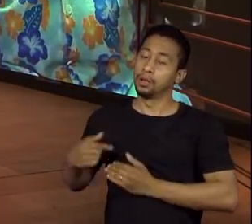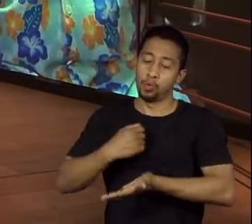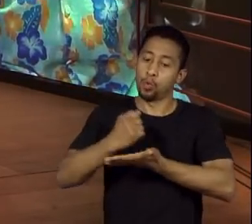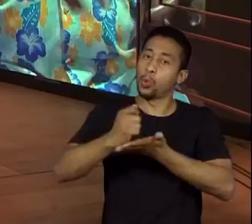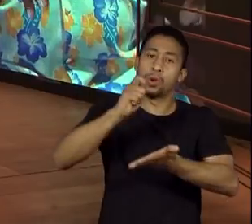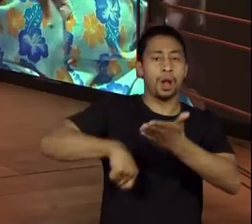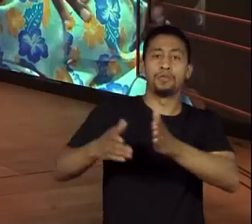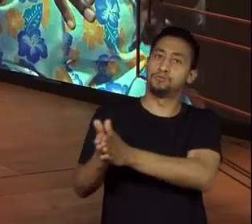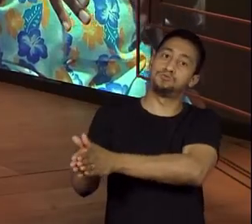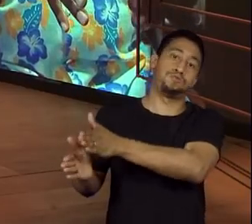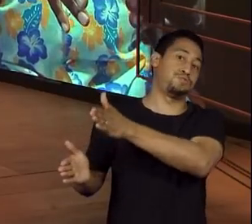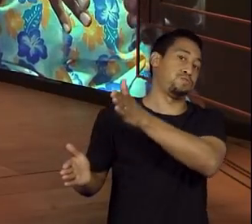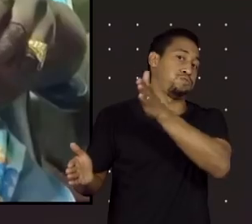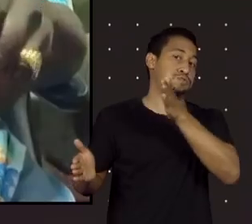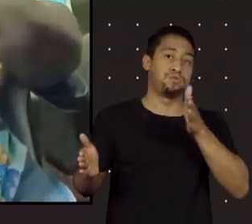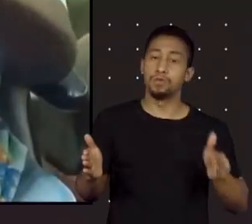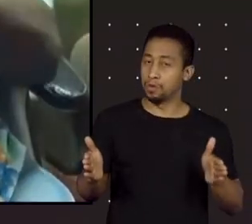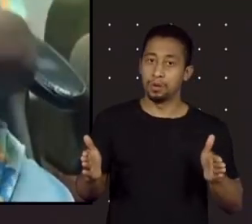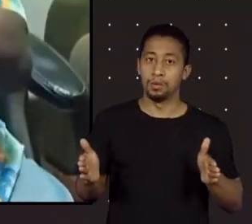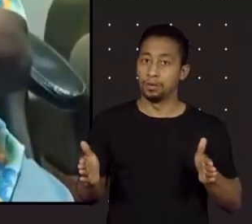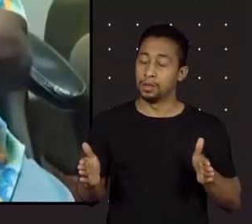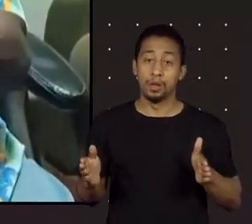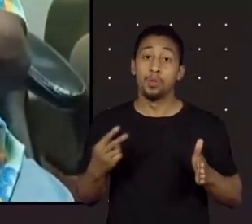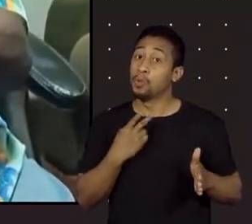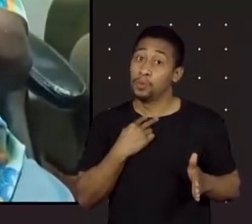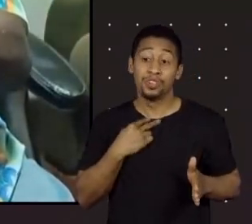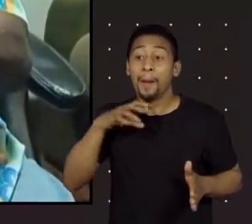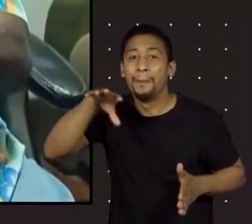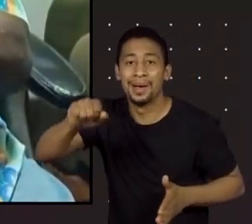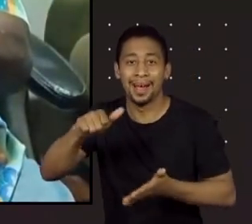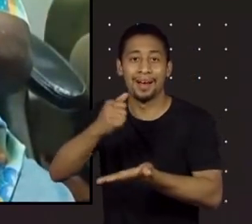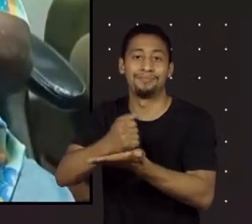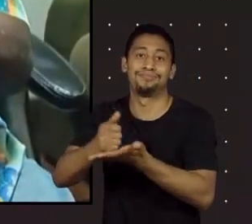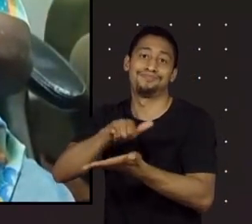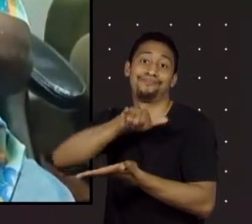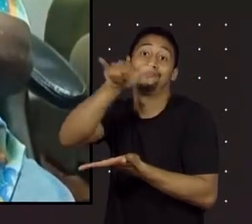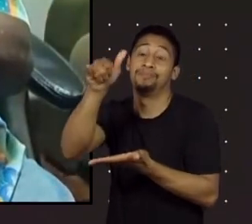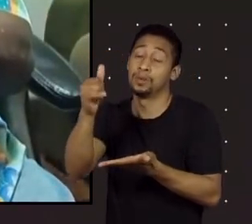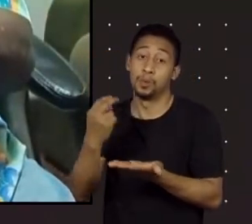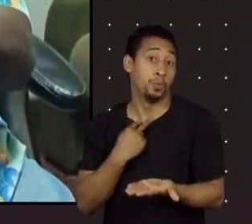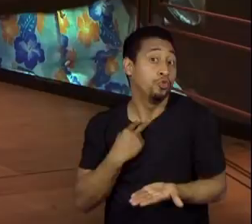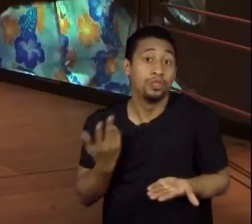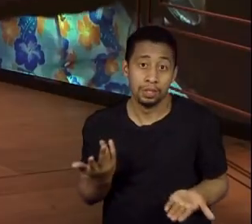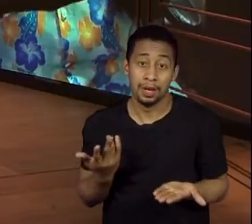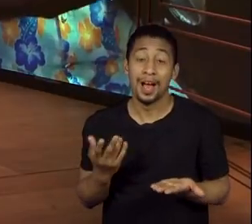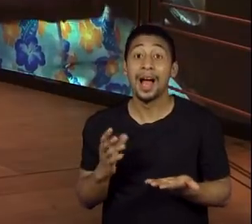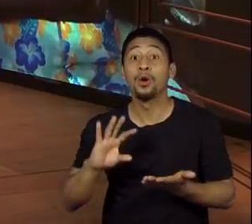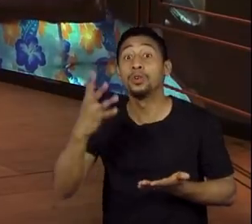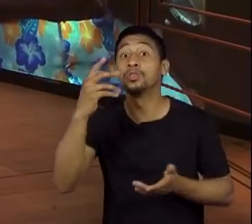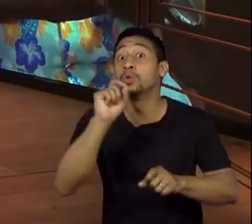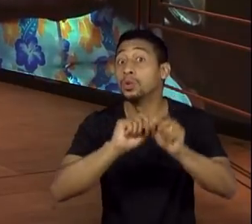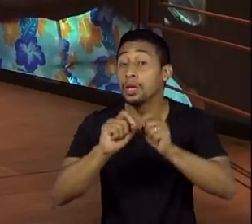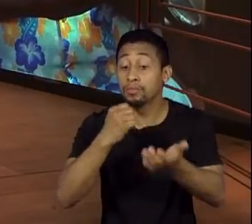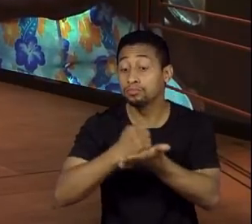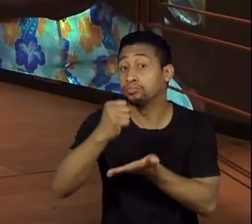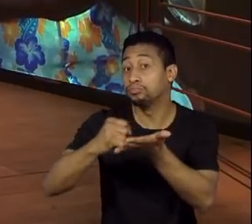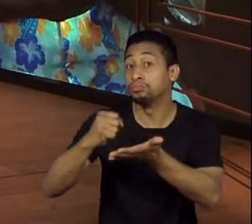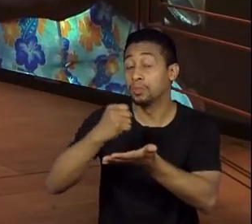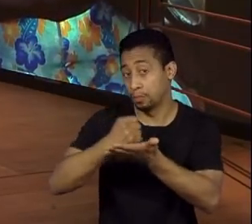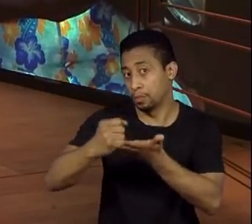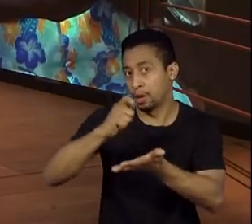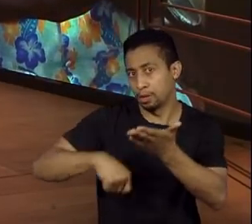há uns bons anos com eles e tinha esse contrato de Nova York. Então eu falei, aqui vai acabar